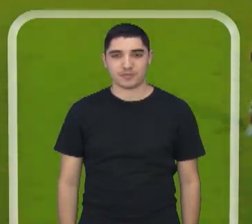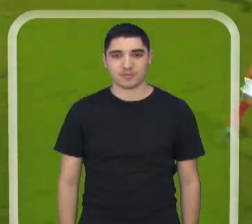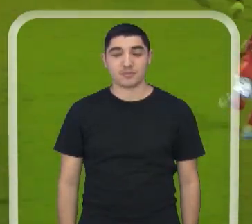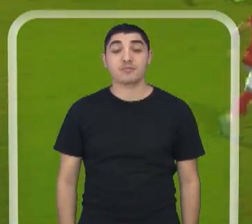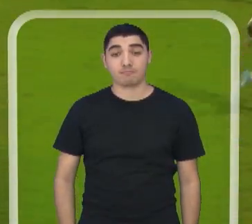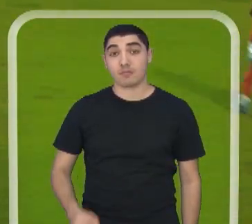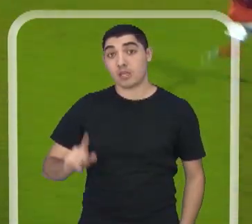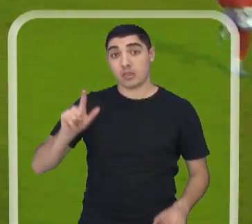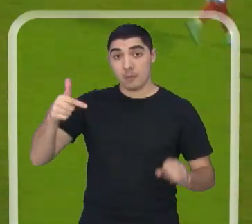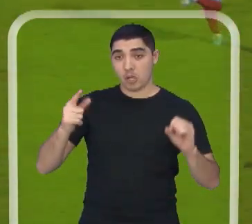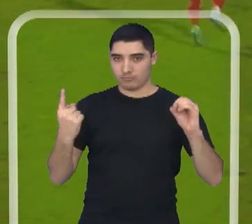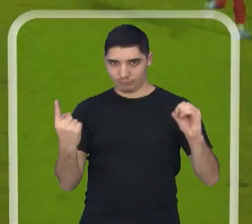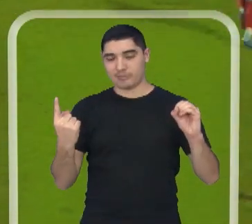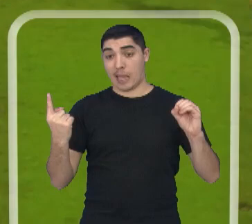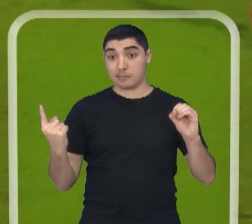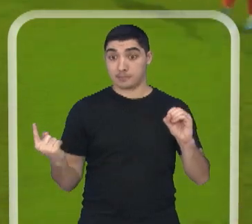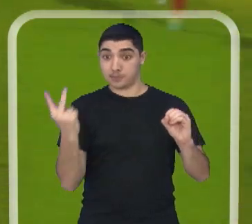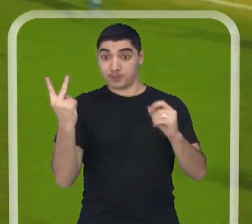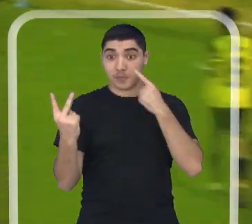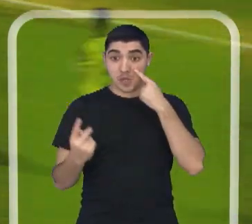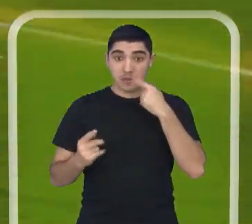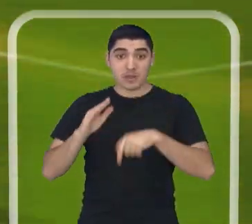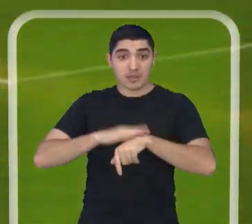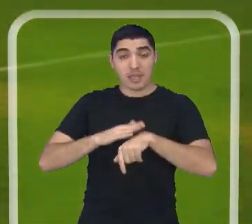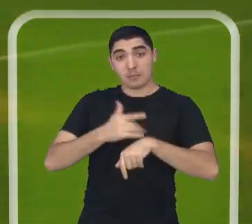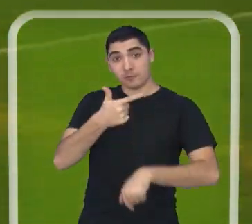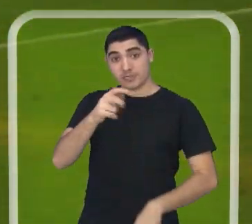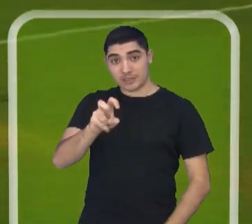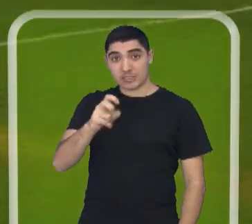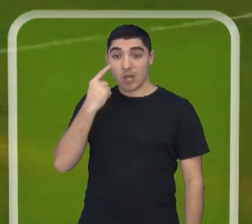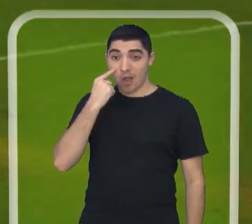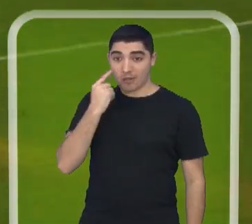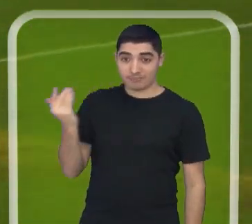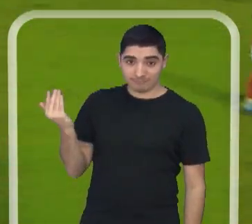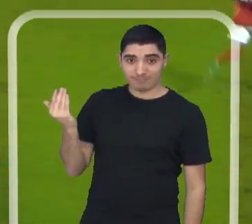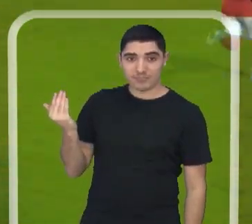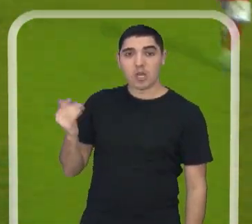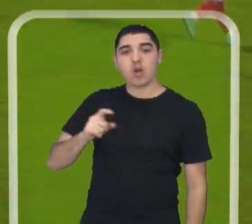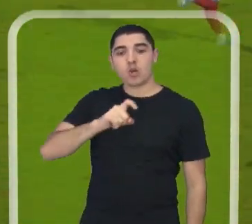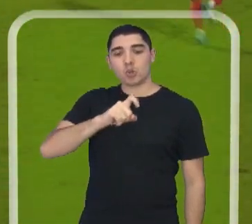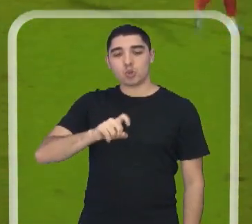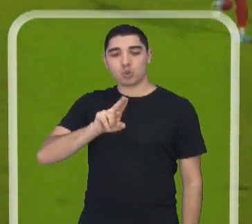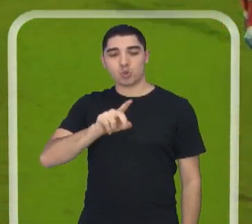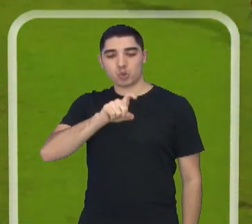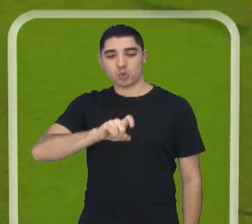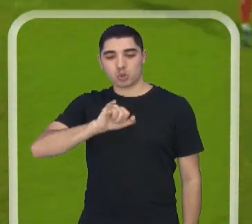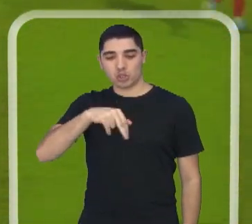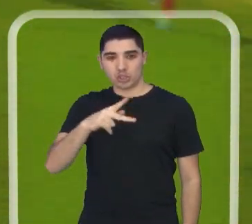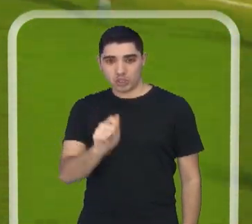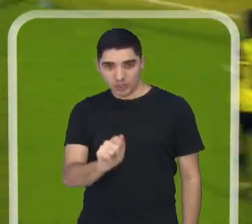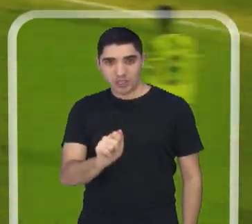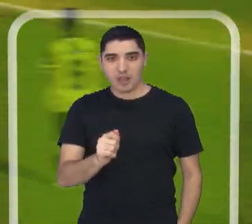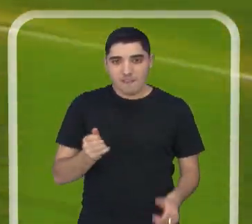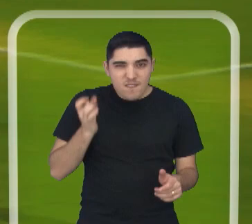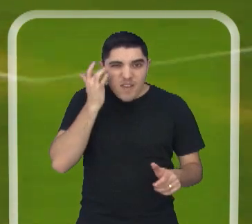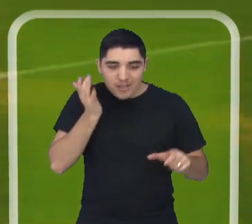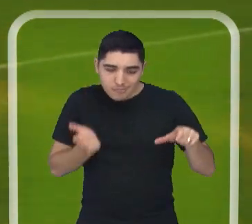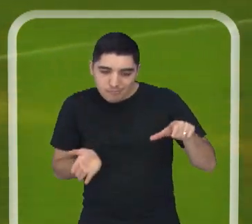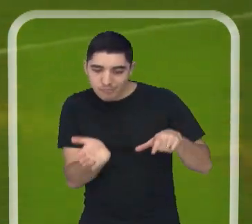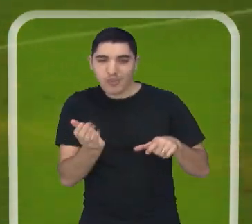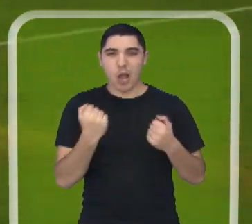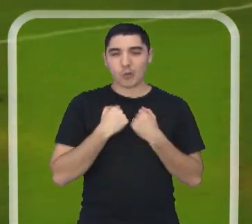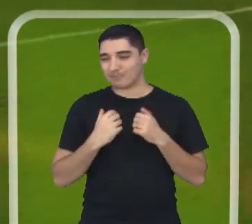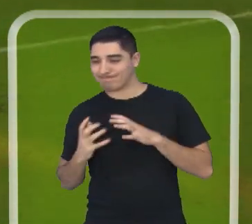O segundo gol do União Mogi saiu aos 25 minutos, quando o Xuxinha foi lançado e tocou na saída do goleiro.